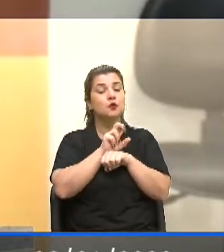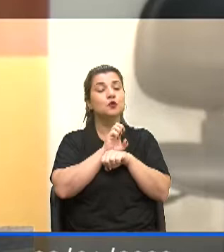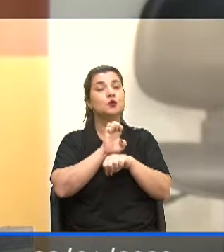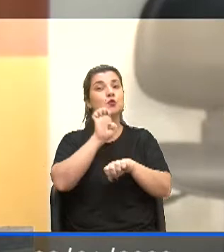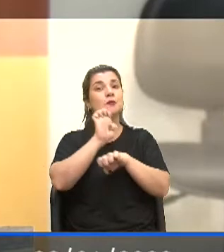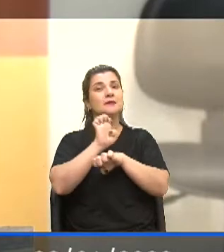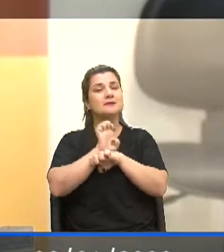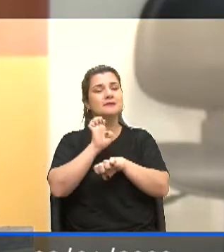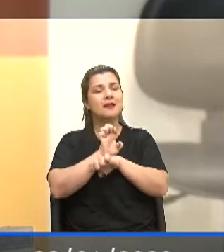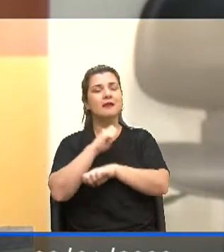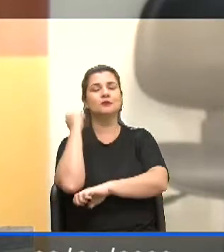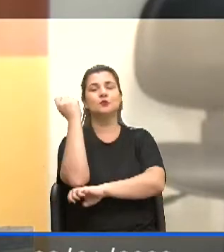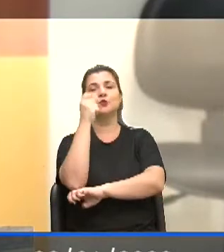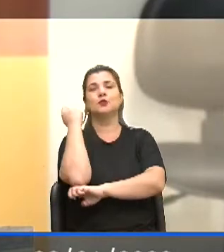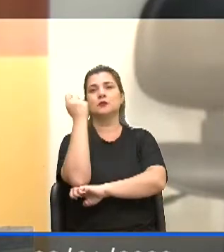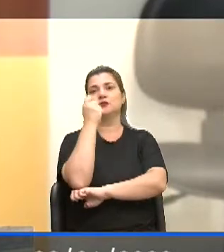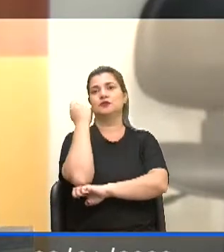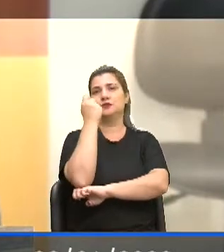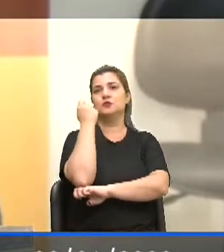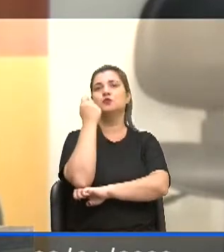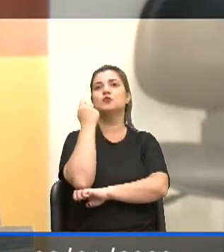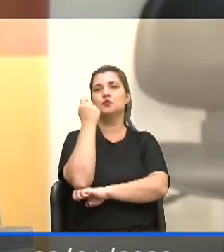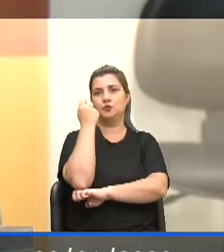Sul. Esta minuta